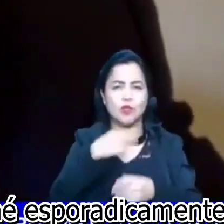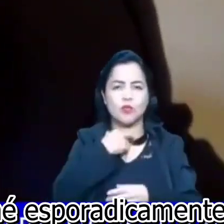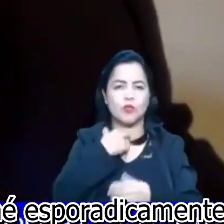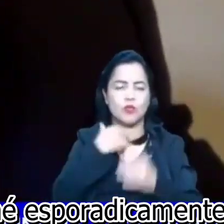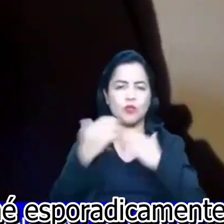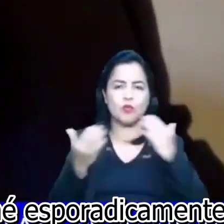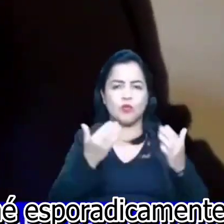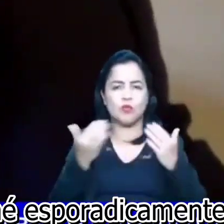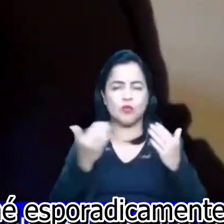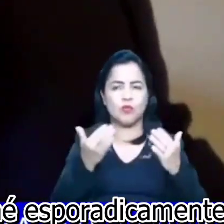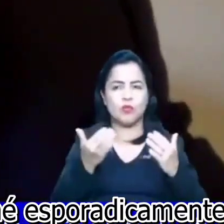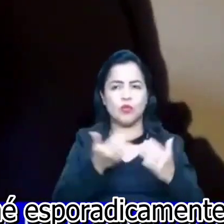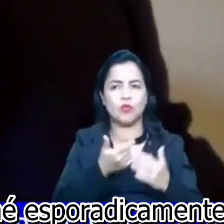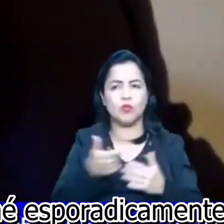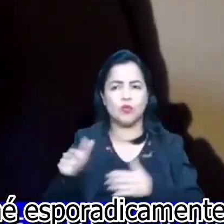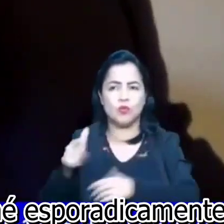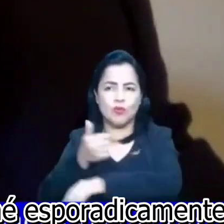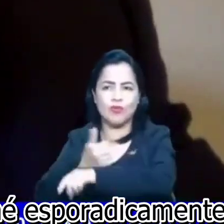eventuais profissionais que